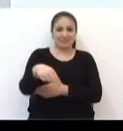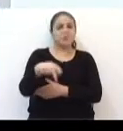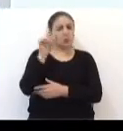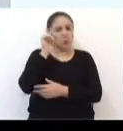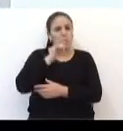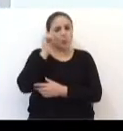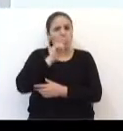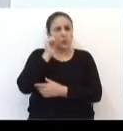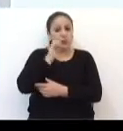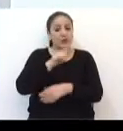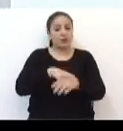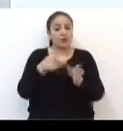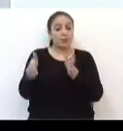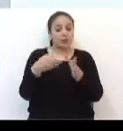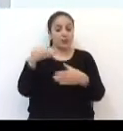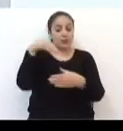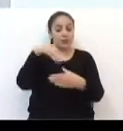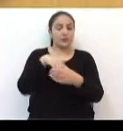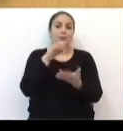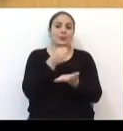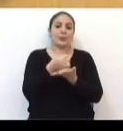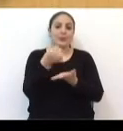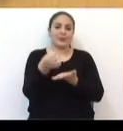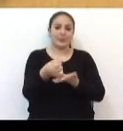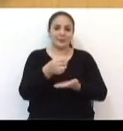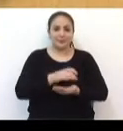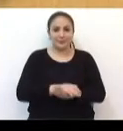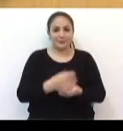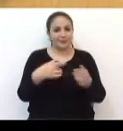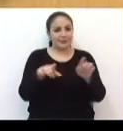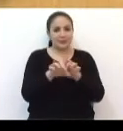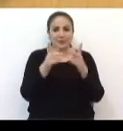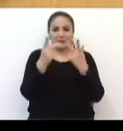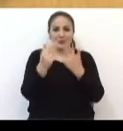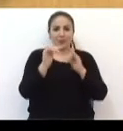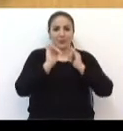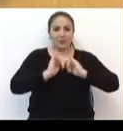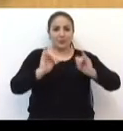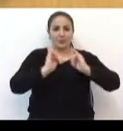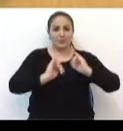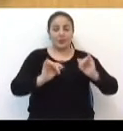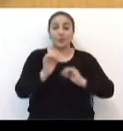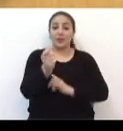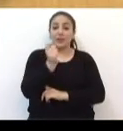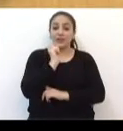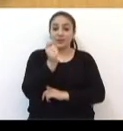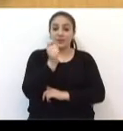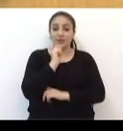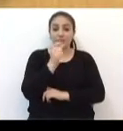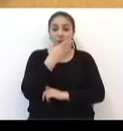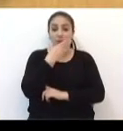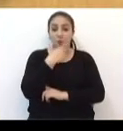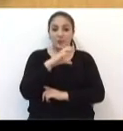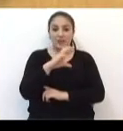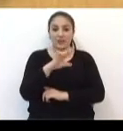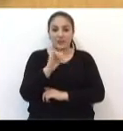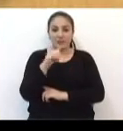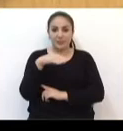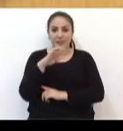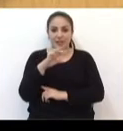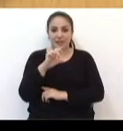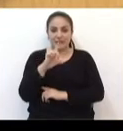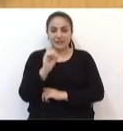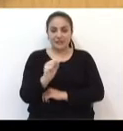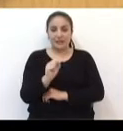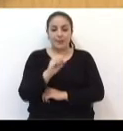conta neste prazo deste contrato. E ainda nesta edição, uma entrevista com o criminalista Matheus Marques